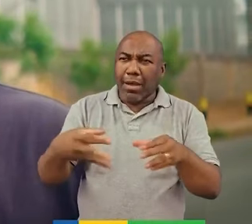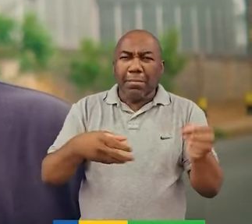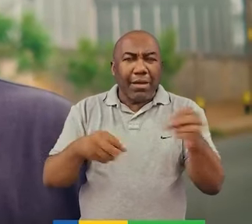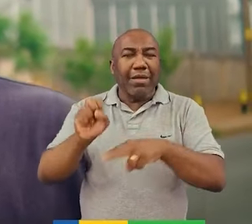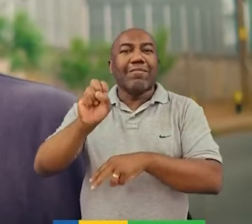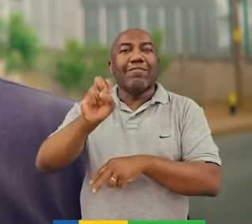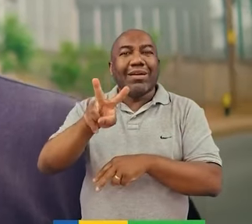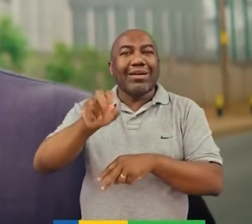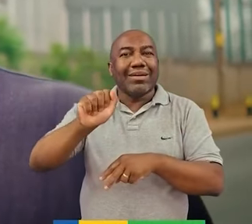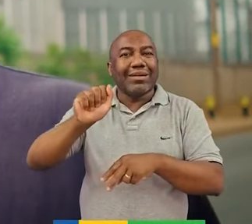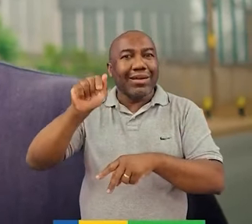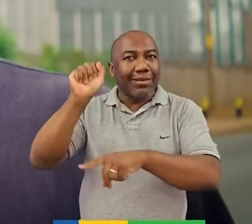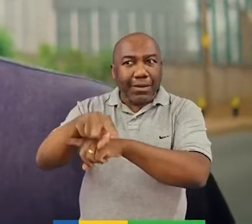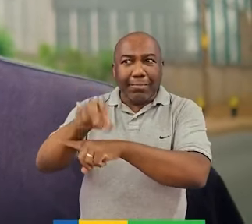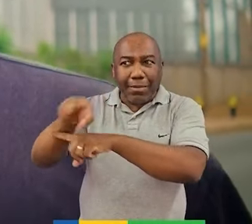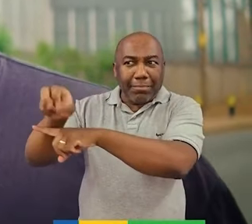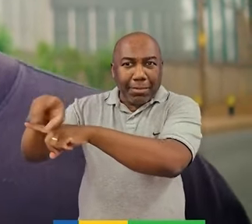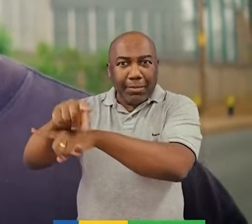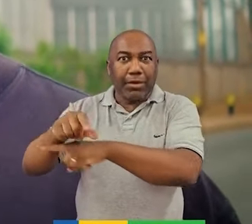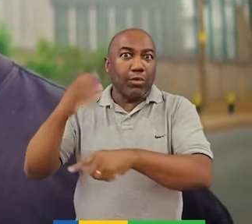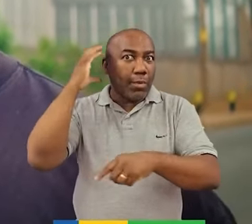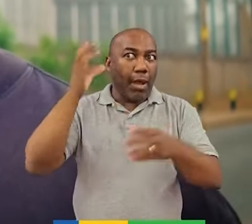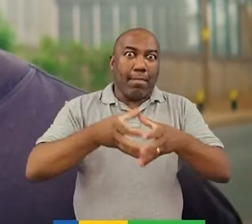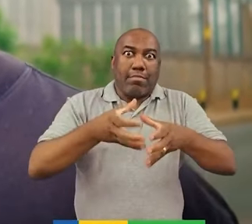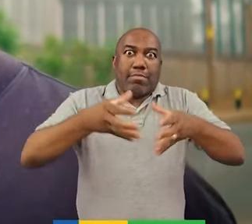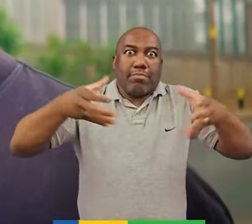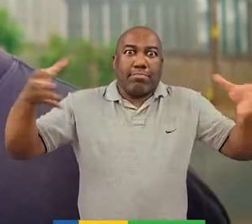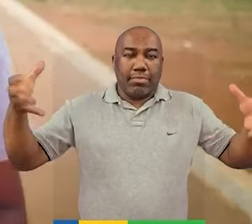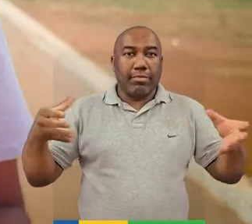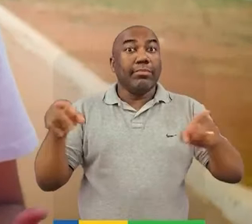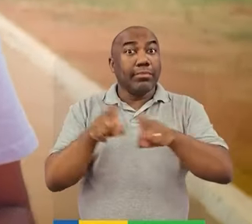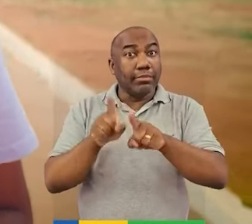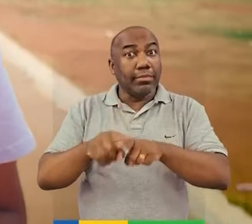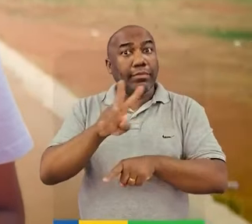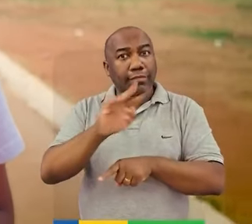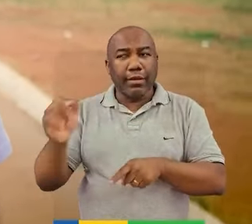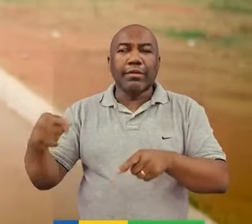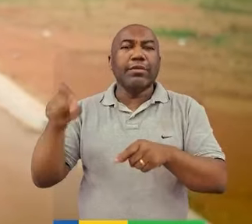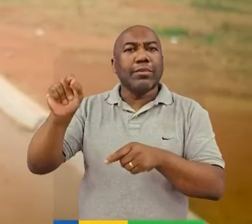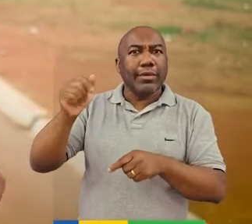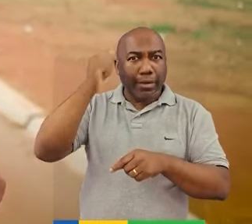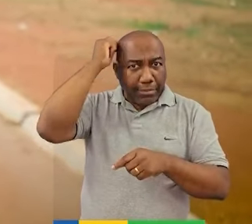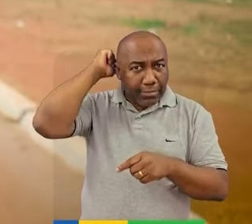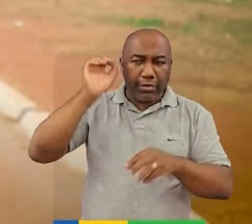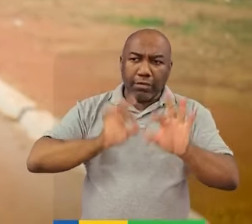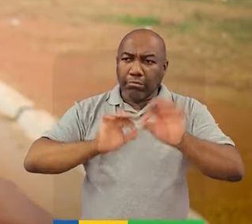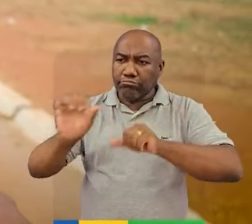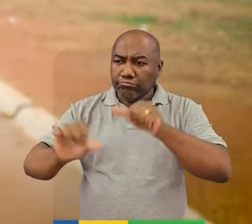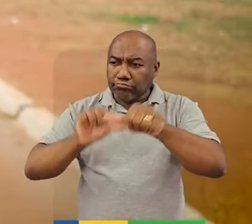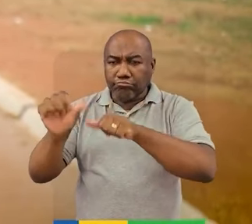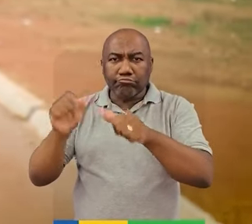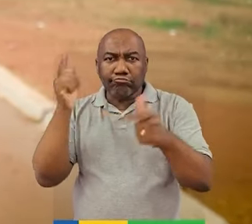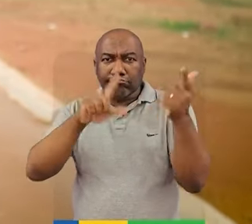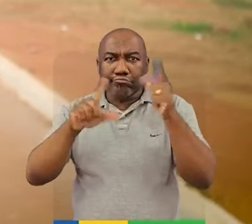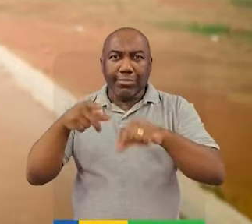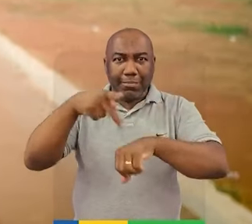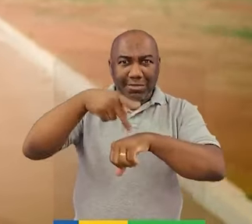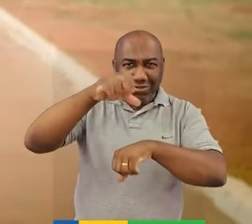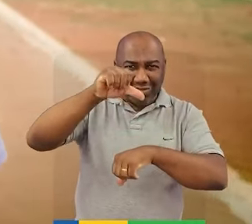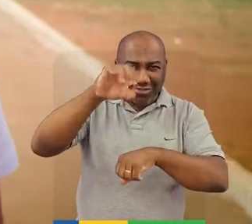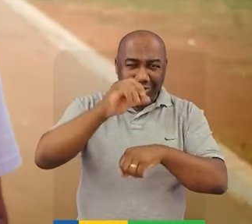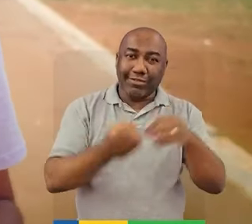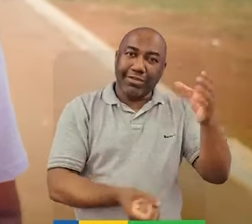Serão empregos qualificados, investimentos chegando e a economia de Cuiabá crescendo. Por falar em oportunidades, a Abílio vai implantar aqui no